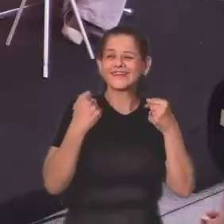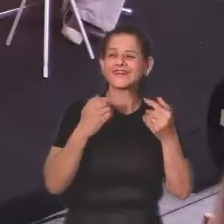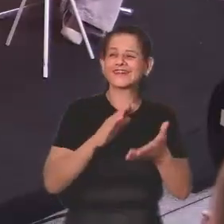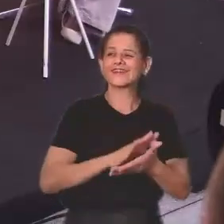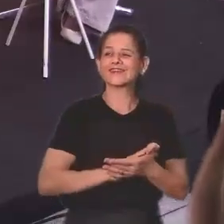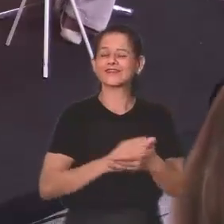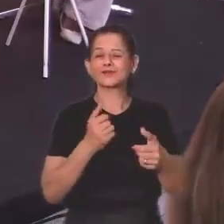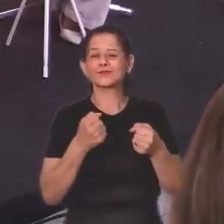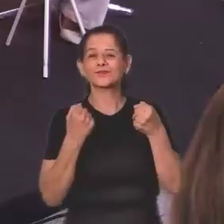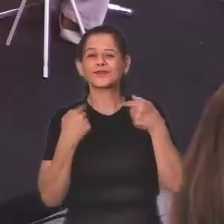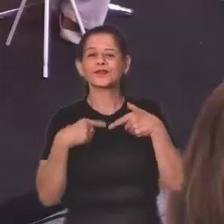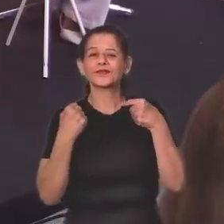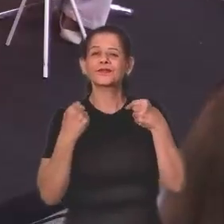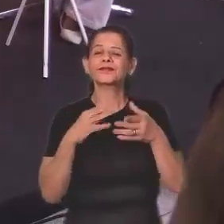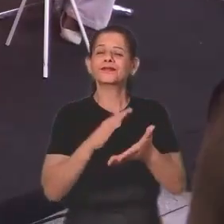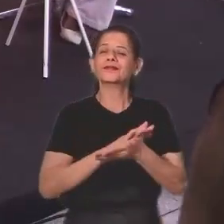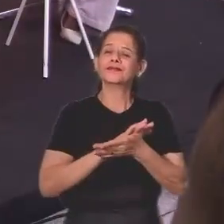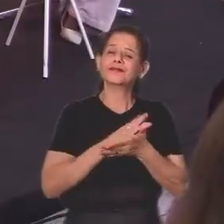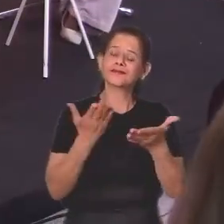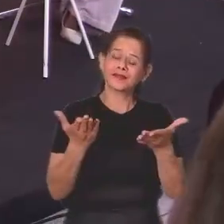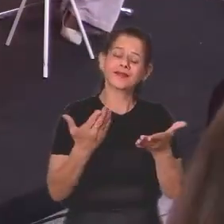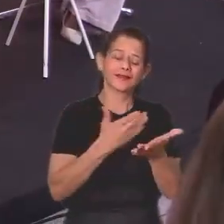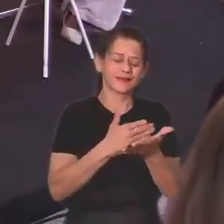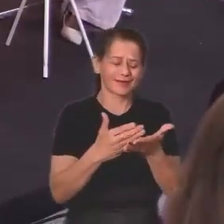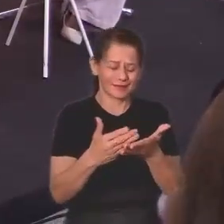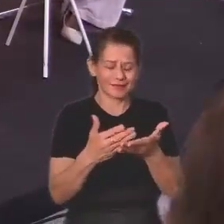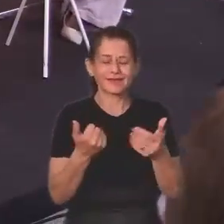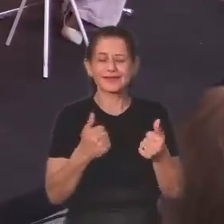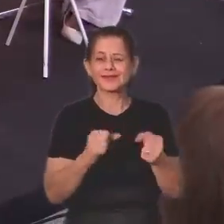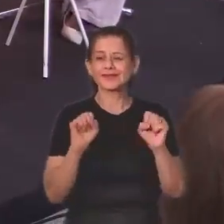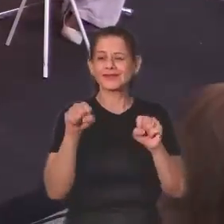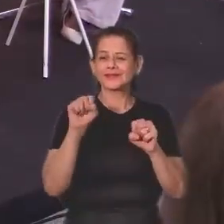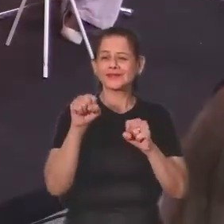A gente sabe que você gosta, dona Rosinha, a gente sabe.